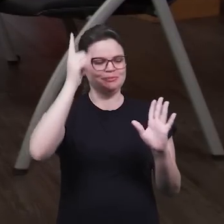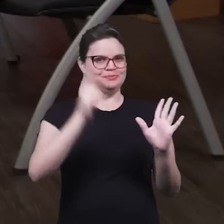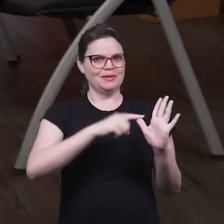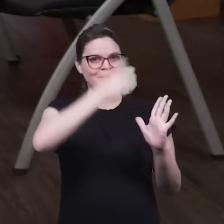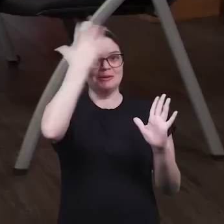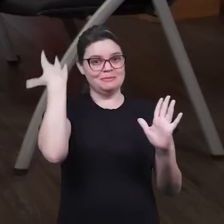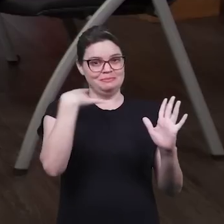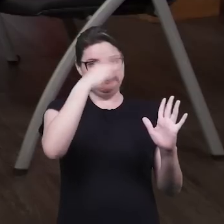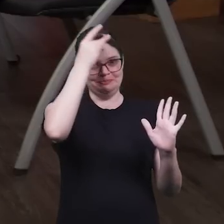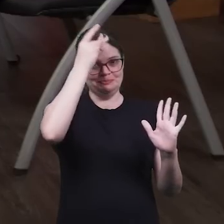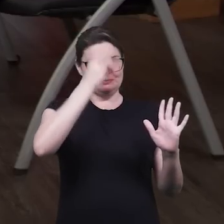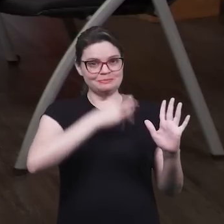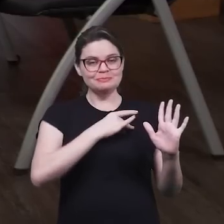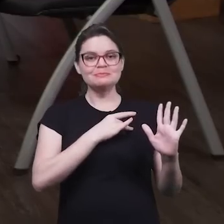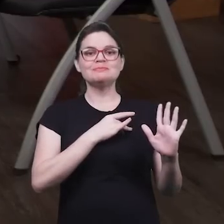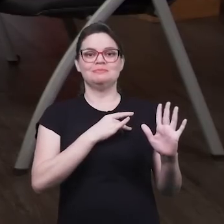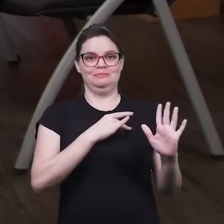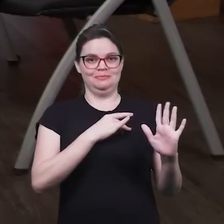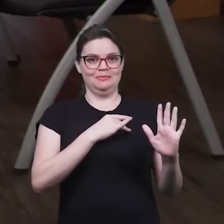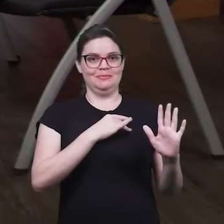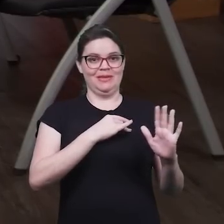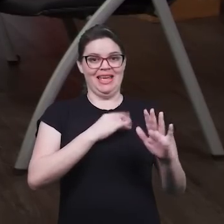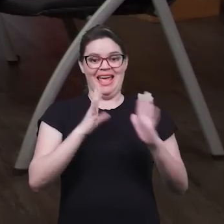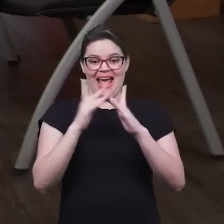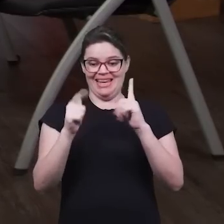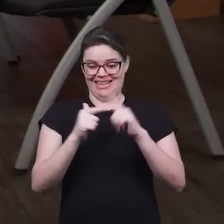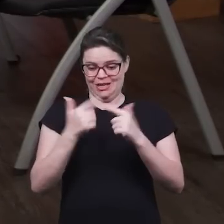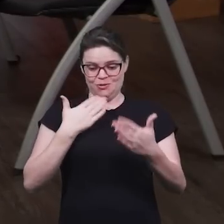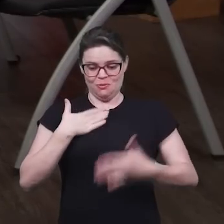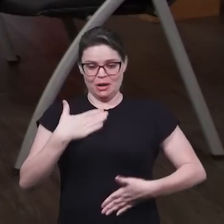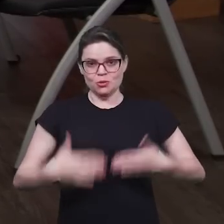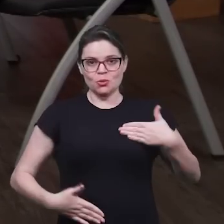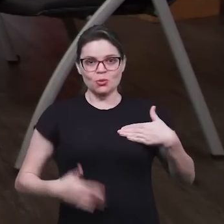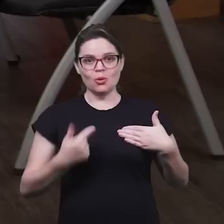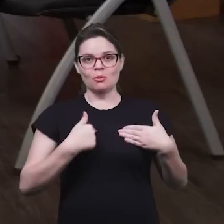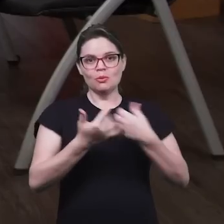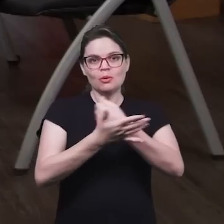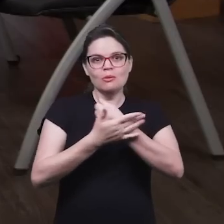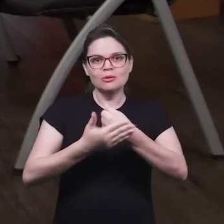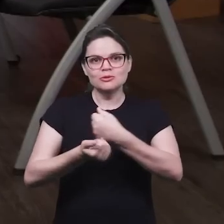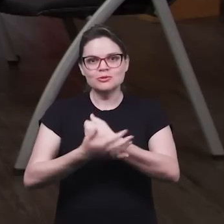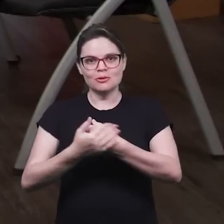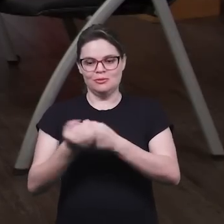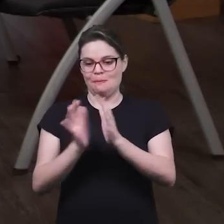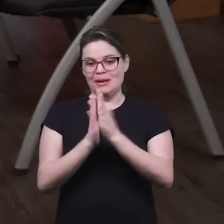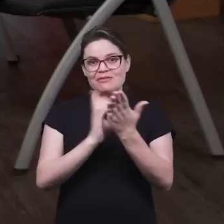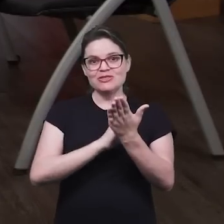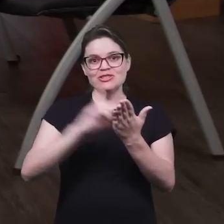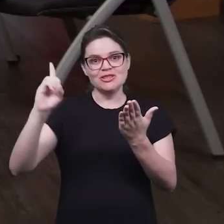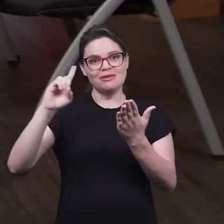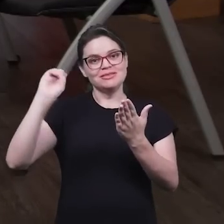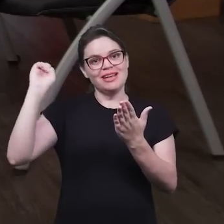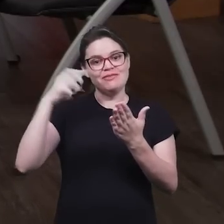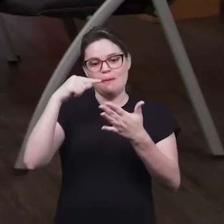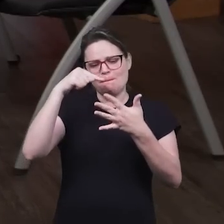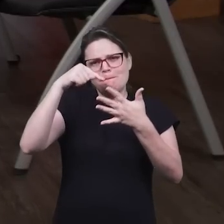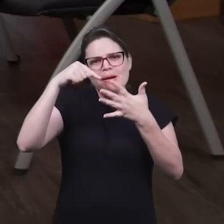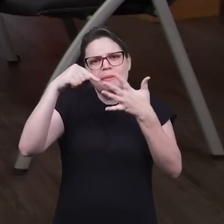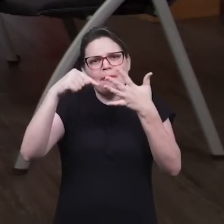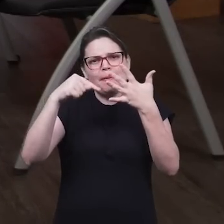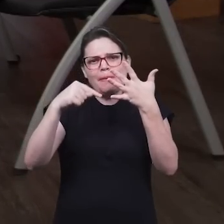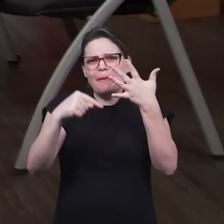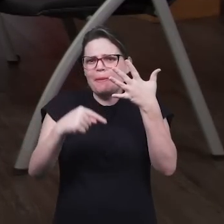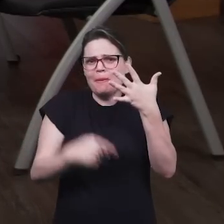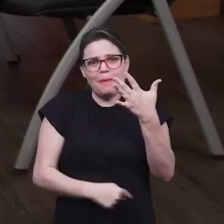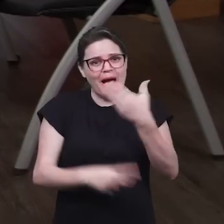espirituais. batismo com o Espírito Santo, O uma consolo. igreja como corpo. Glória a Deus. Mas o quê? A palavra revelada. Agora vamos falar Os